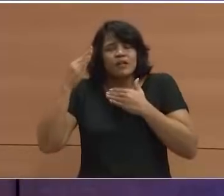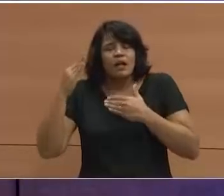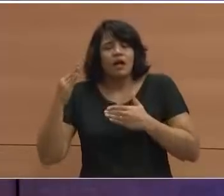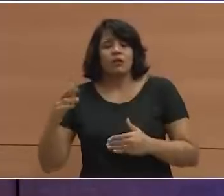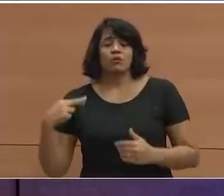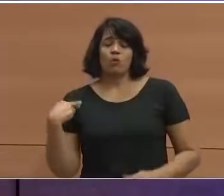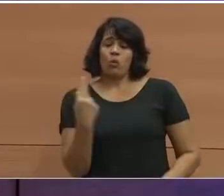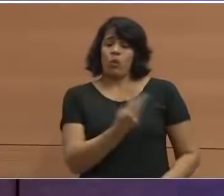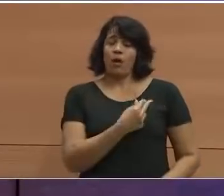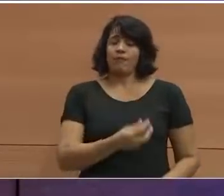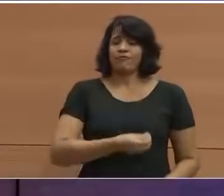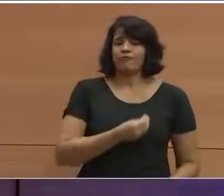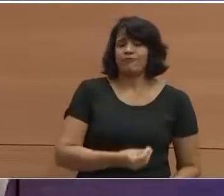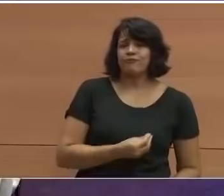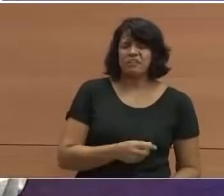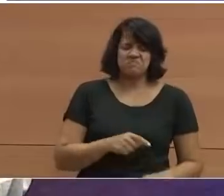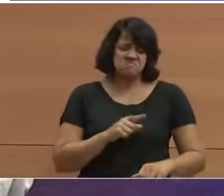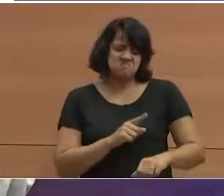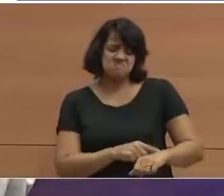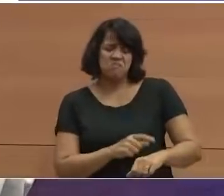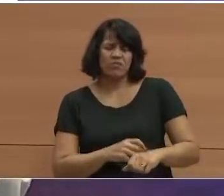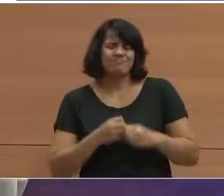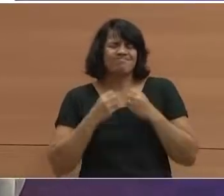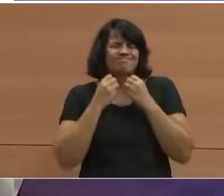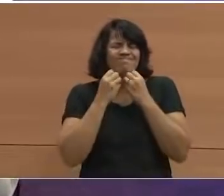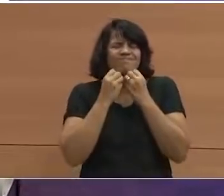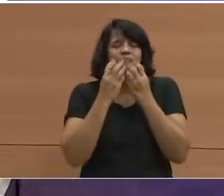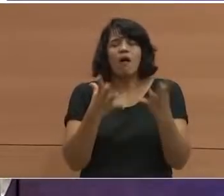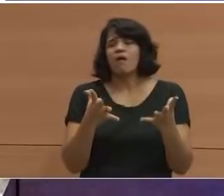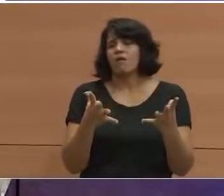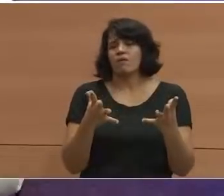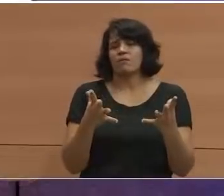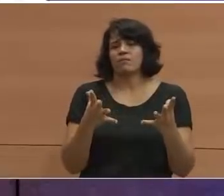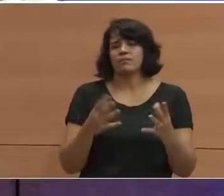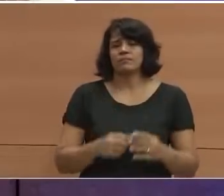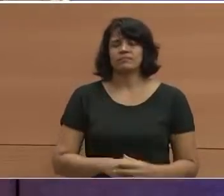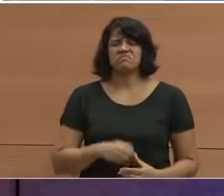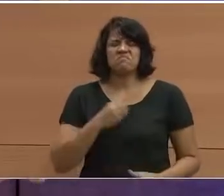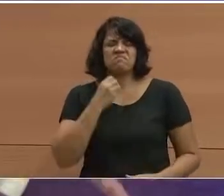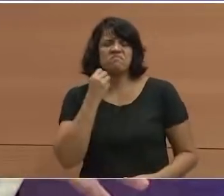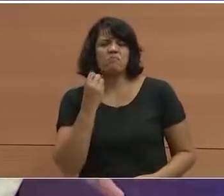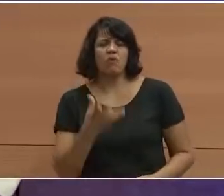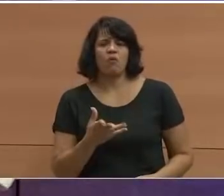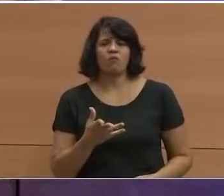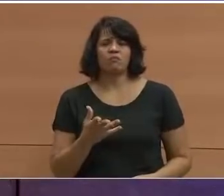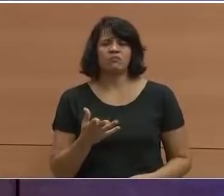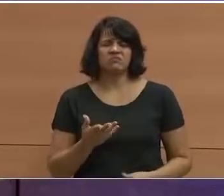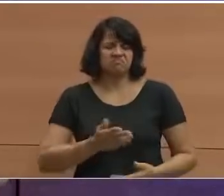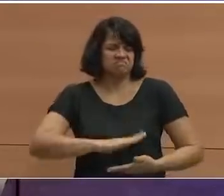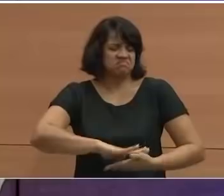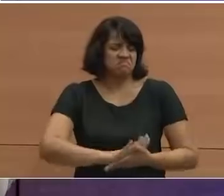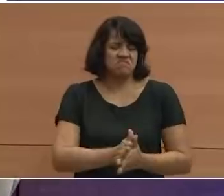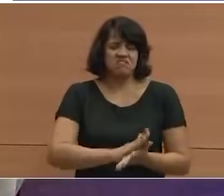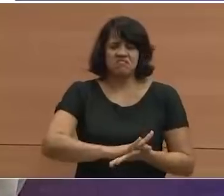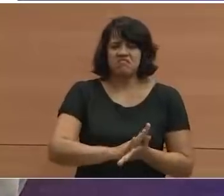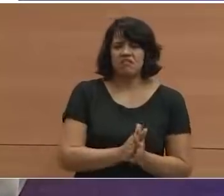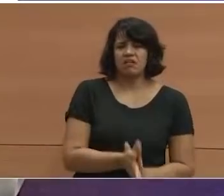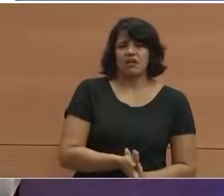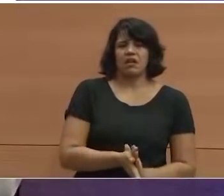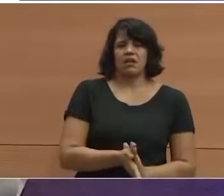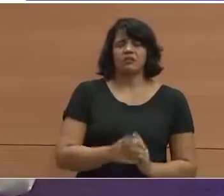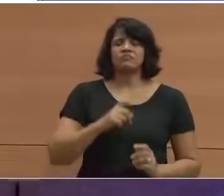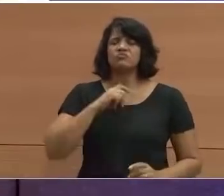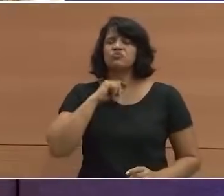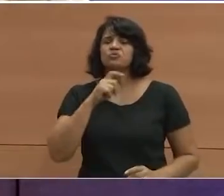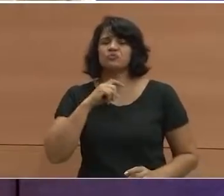bom, muito positivo. Não tem desconfiança com relação à liderança do Senhor.